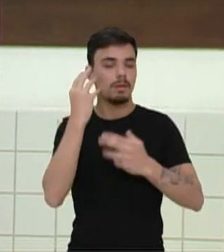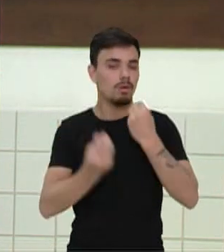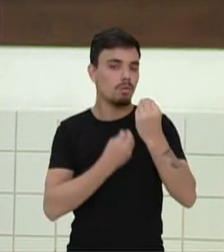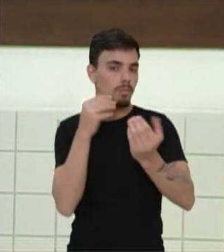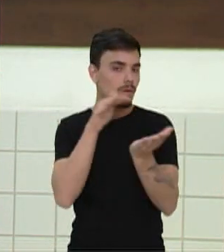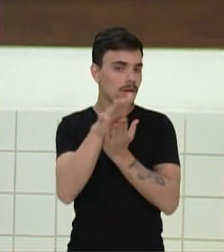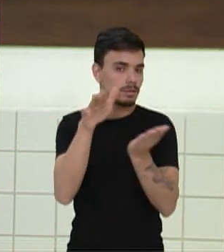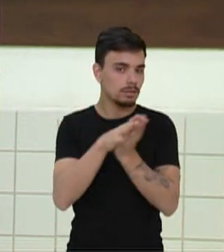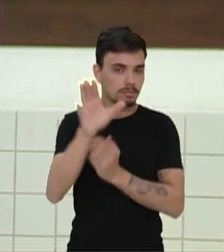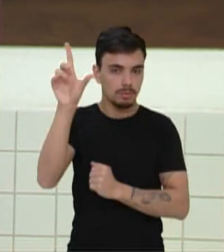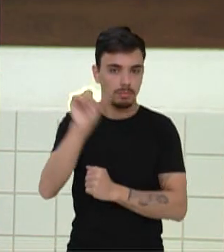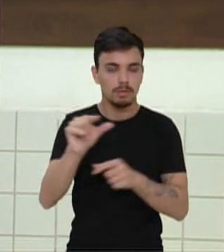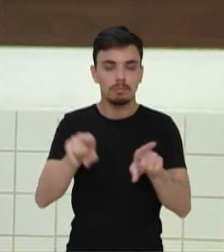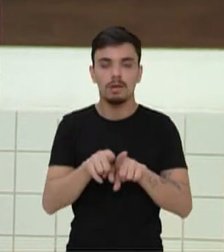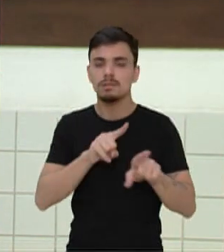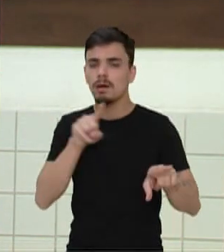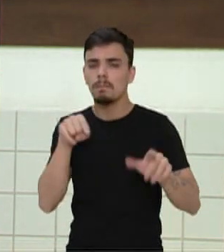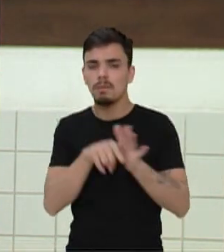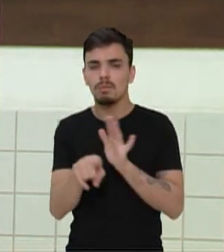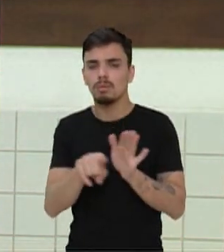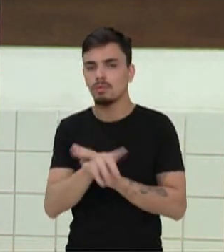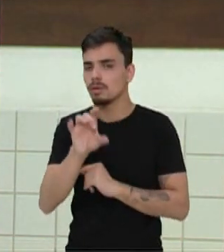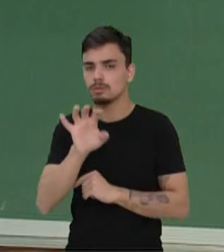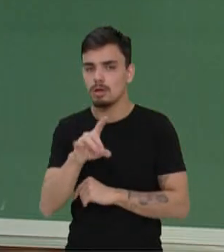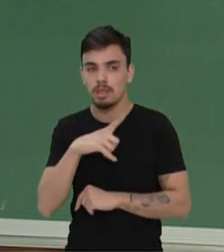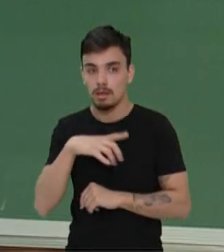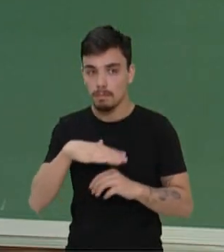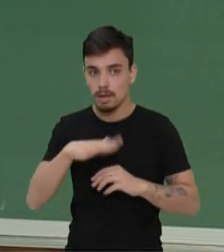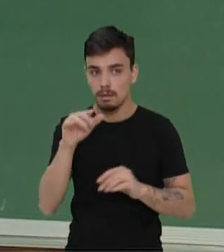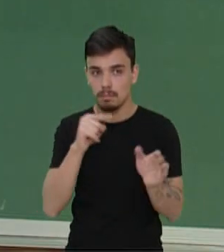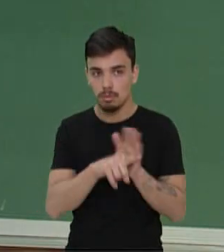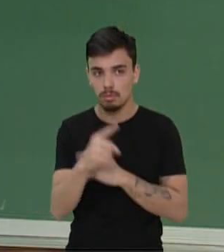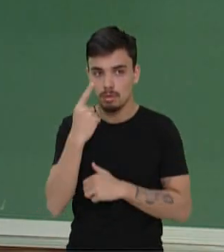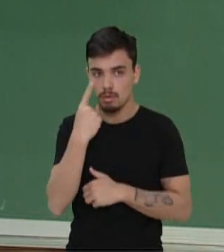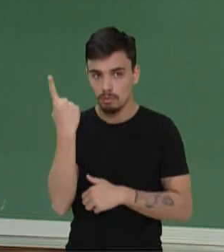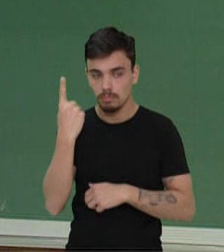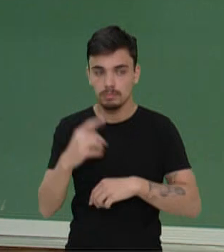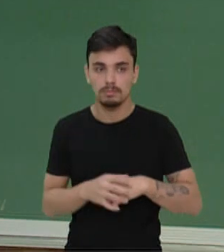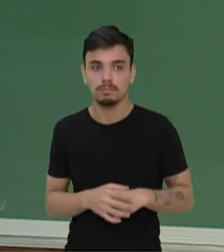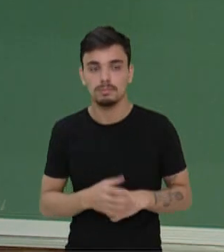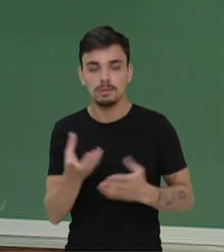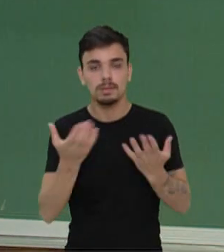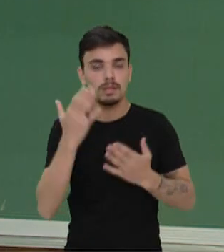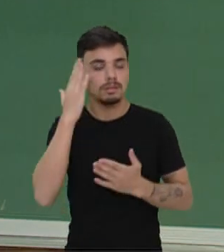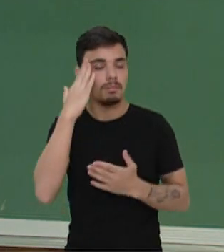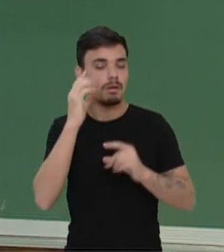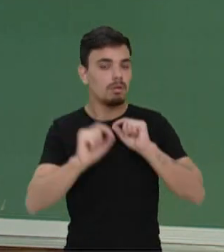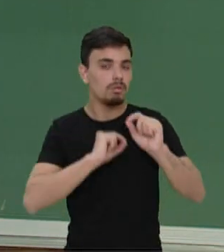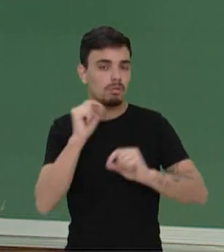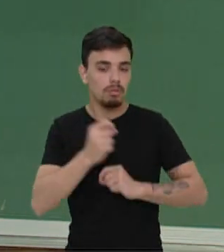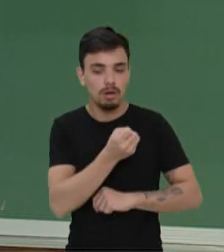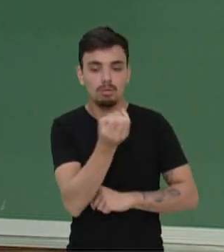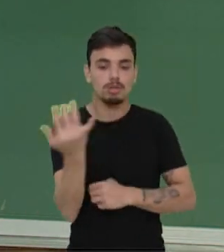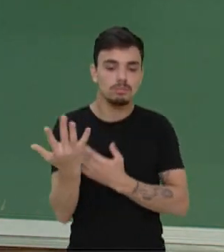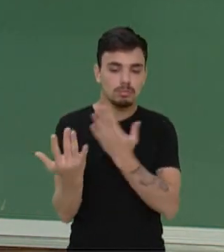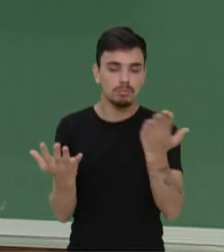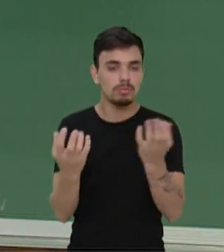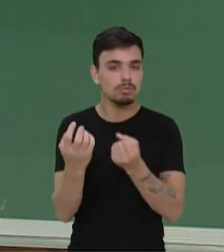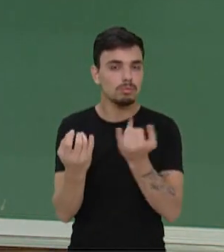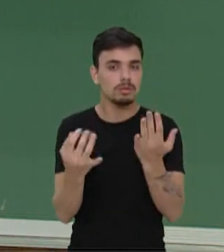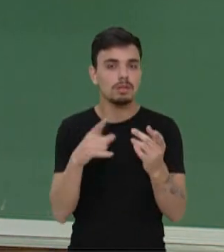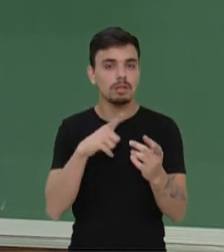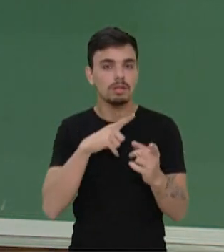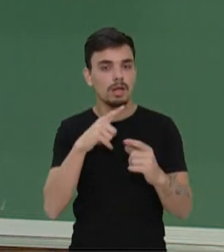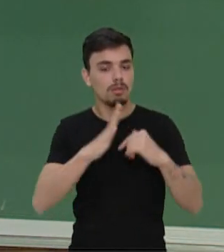custo mínimo. Só que a pergunta não é só essa, volte lá, né? Ele quer saber o seguinte, né? Qual é a quantidade produzida para